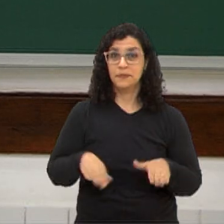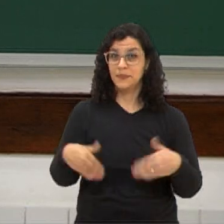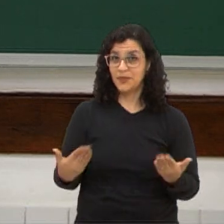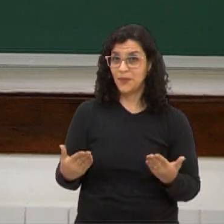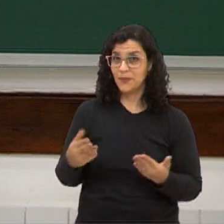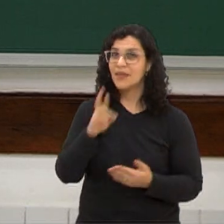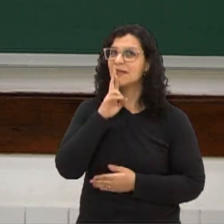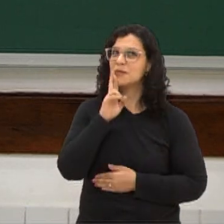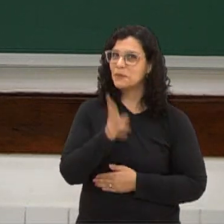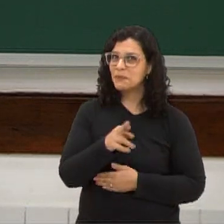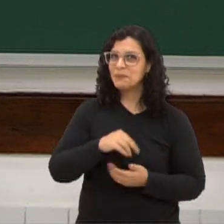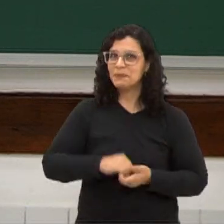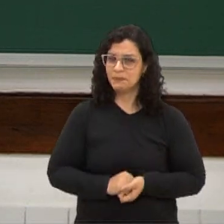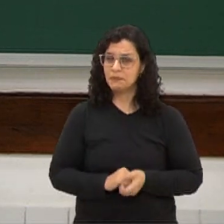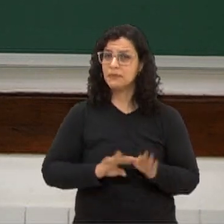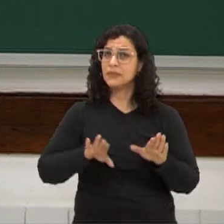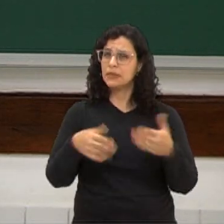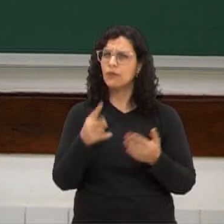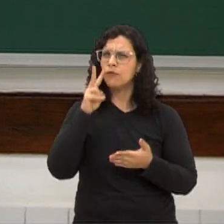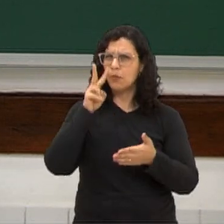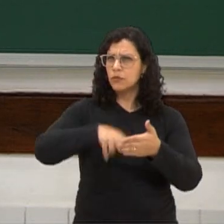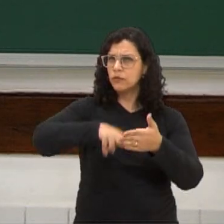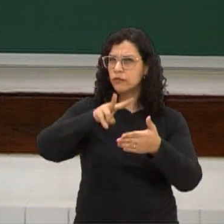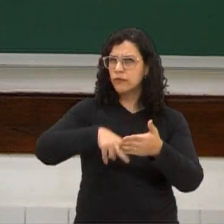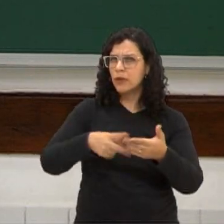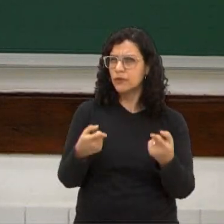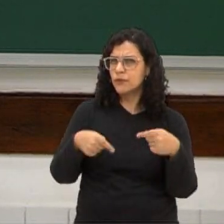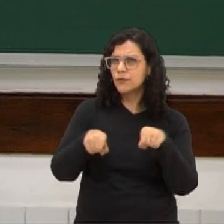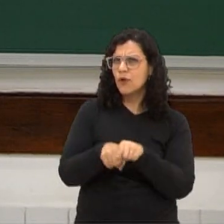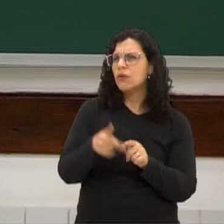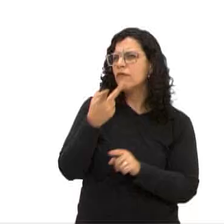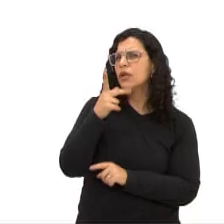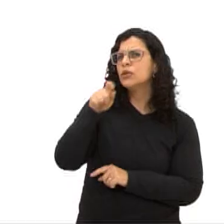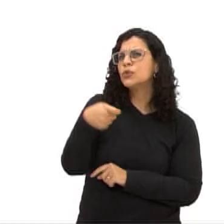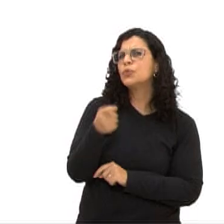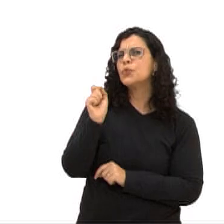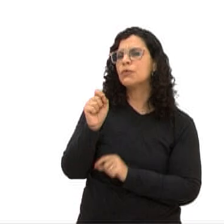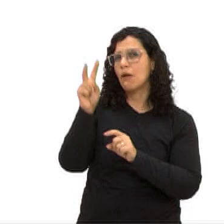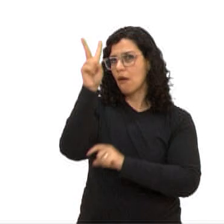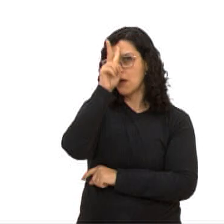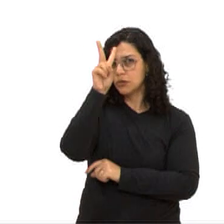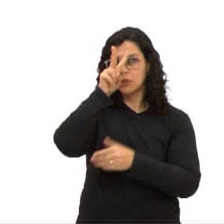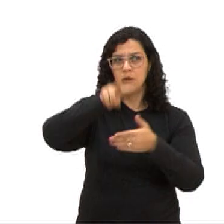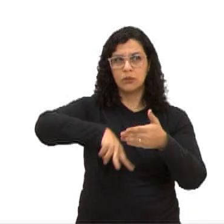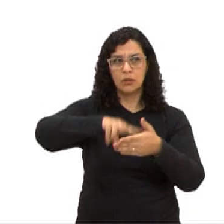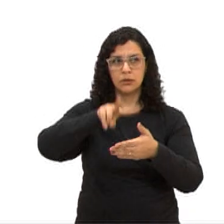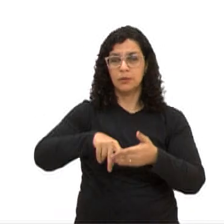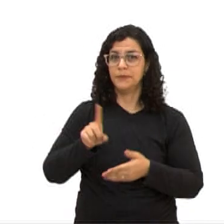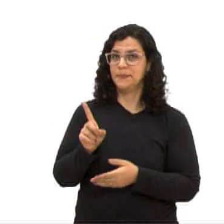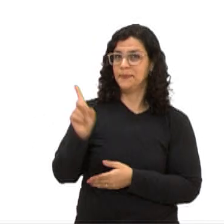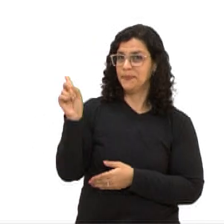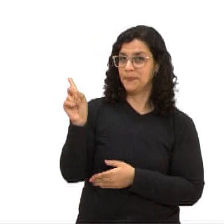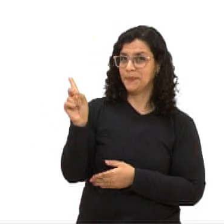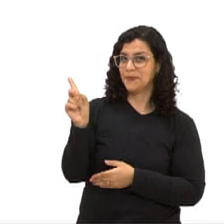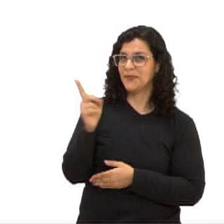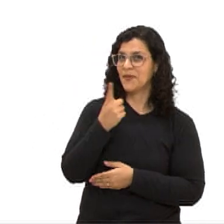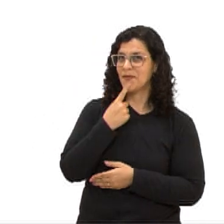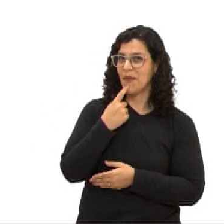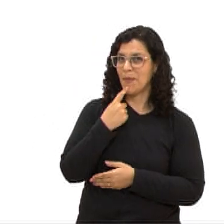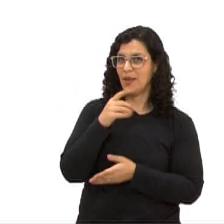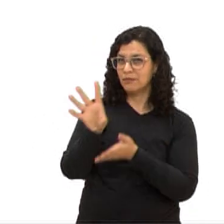E aí, pessoal, responderam? Então, vamos ver lá do que trata a história que nós acabamos de ler. La historieta